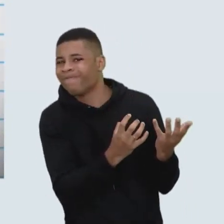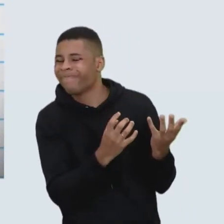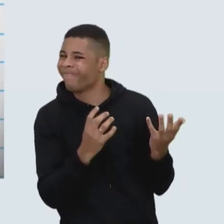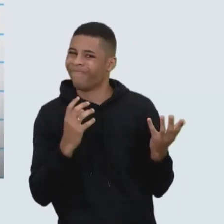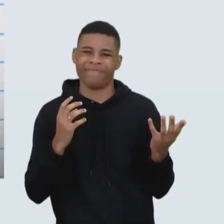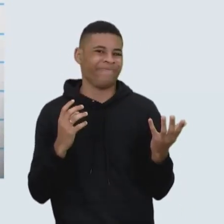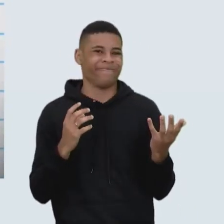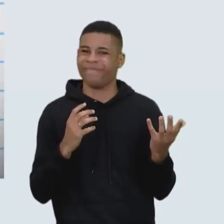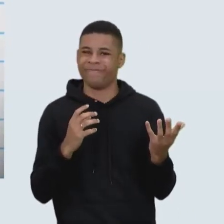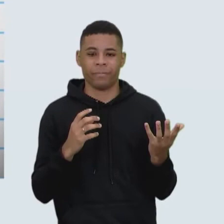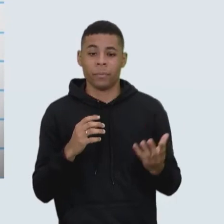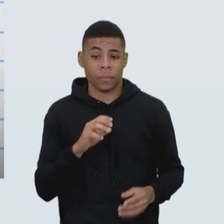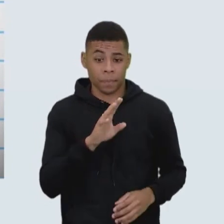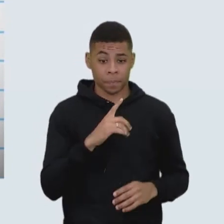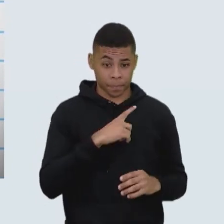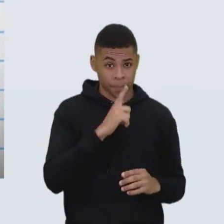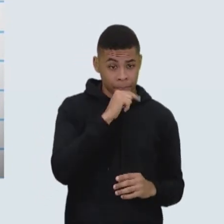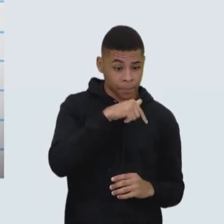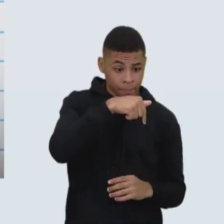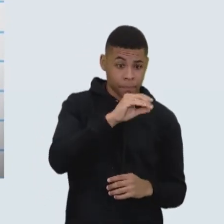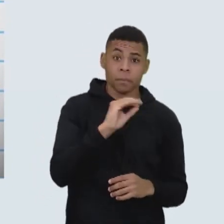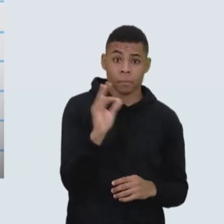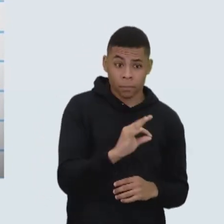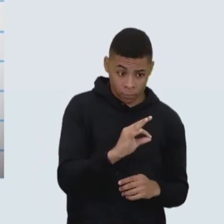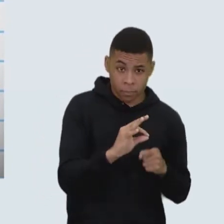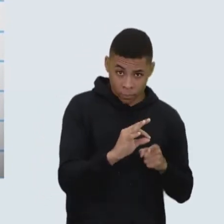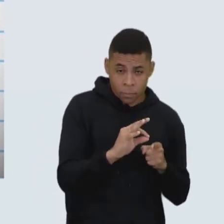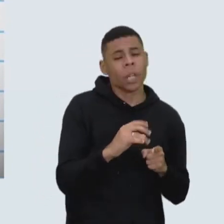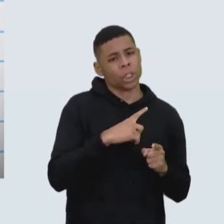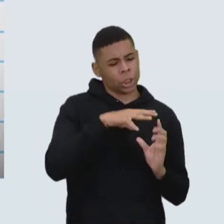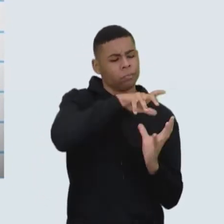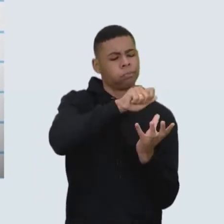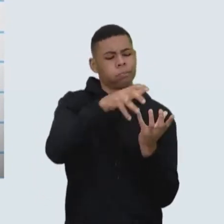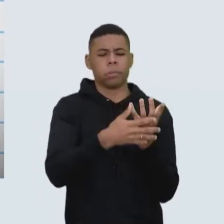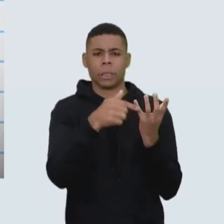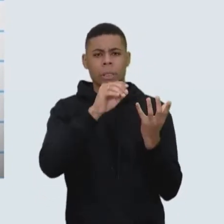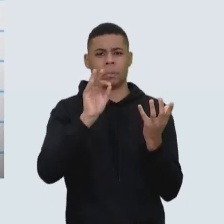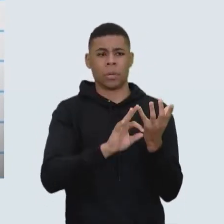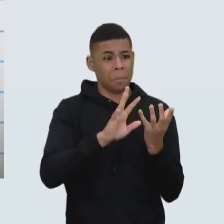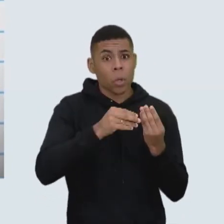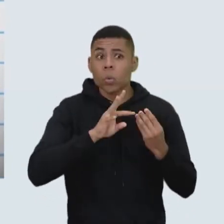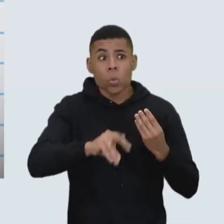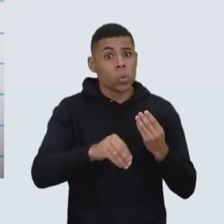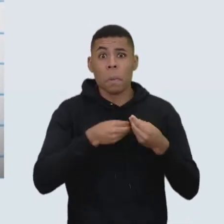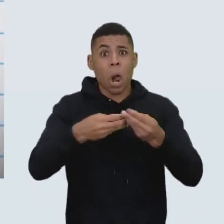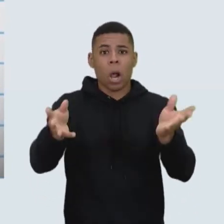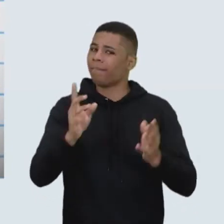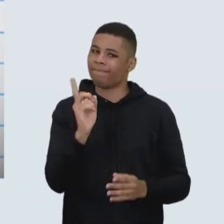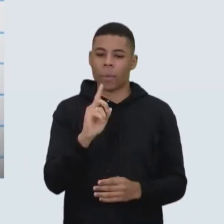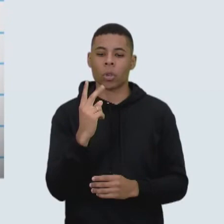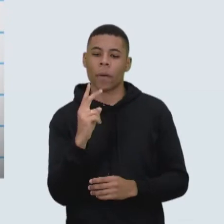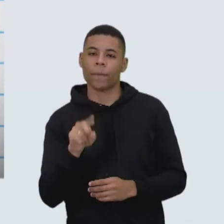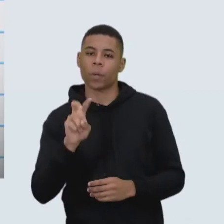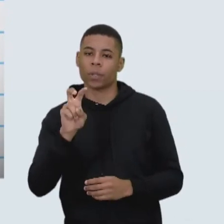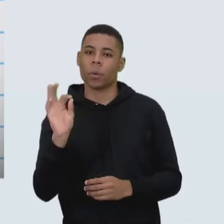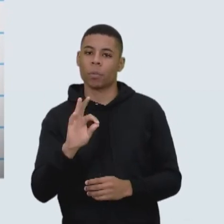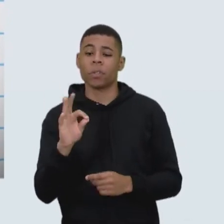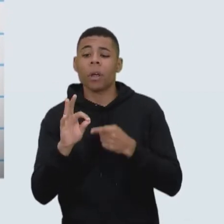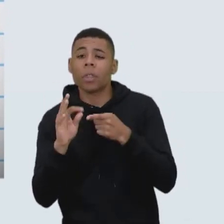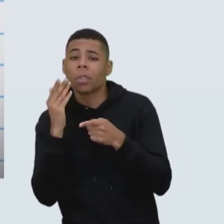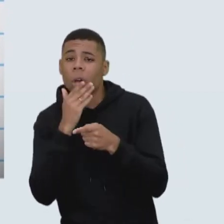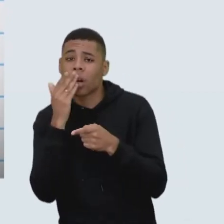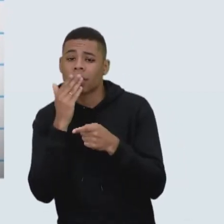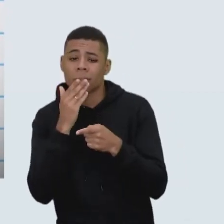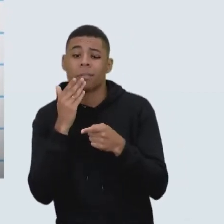dos 70% da água da Terra está de fato disponível para o consumo humano. Apenas 2,5% dessa água é doce